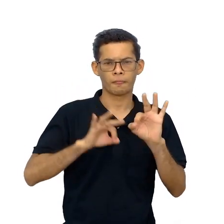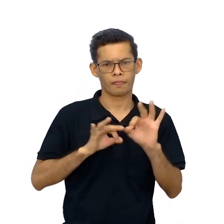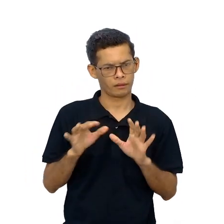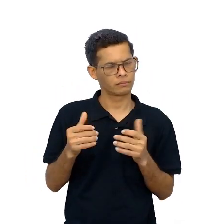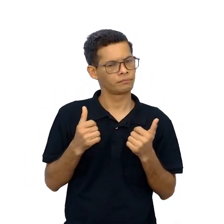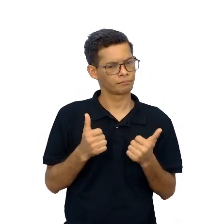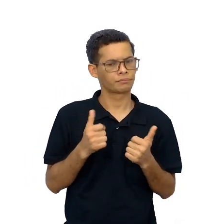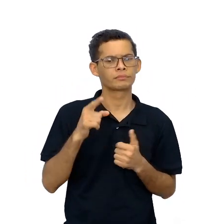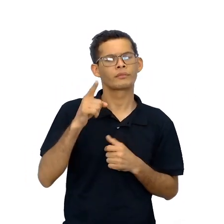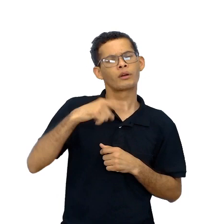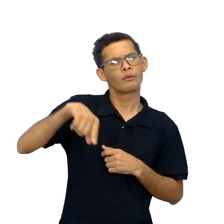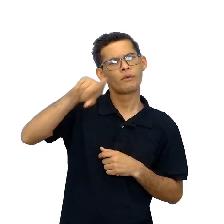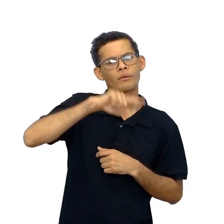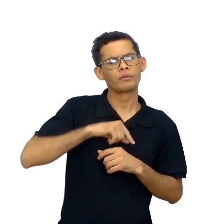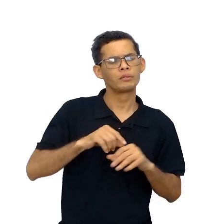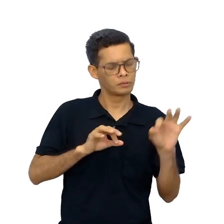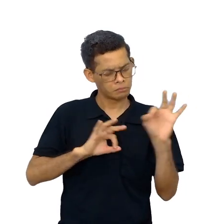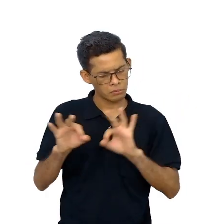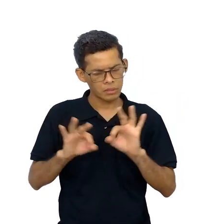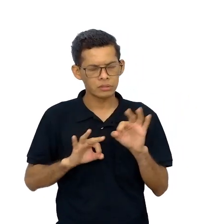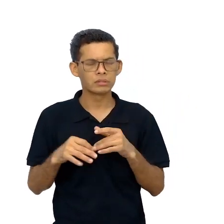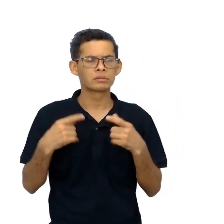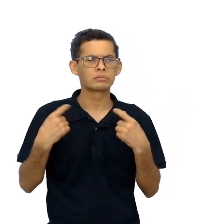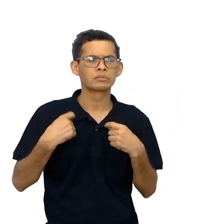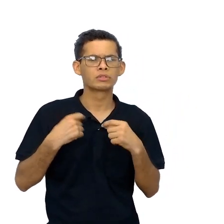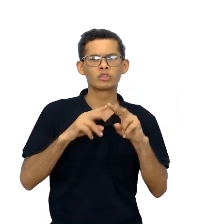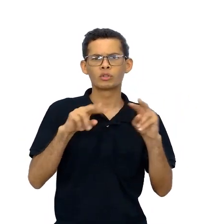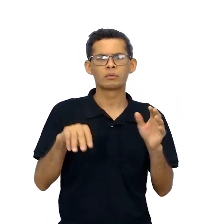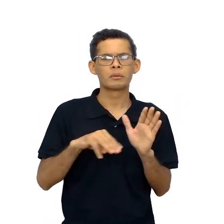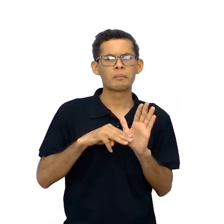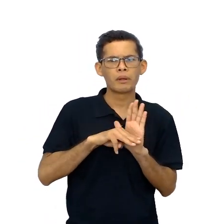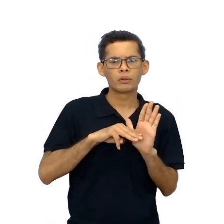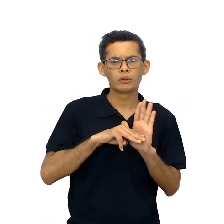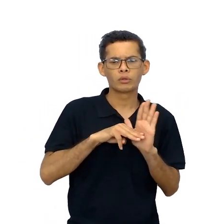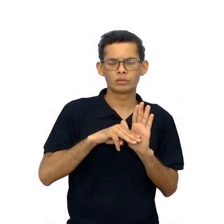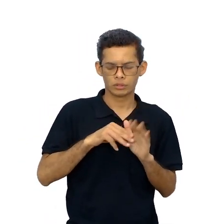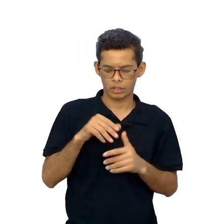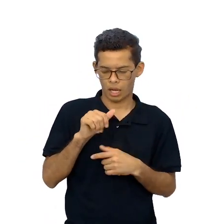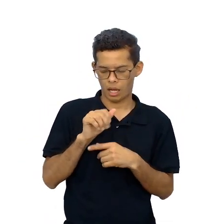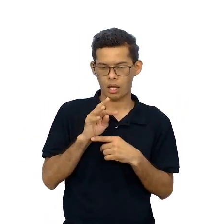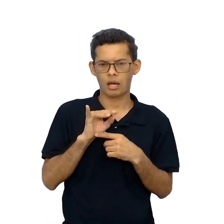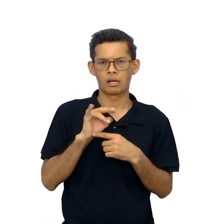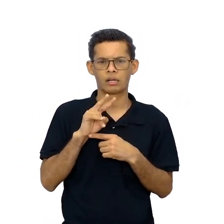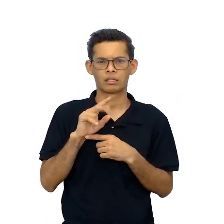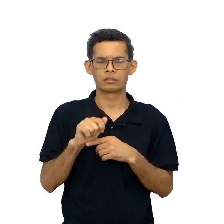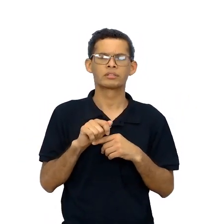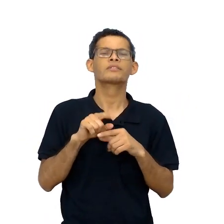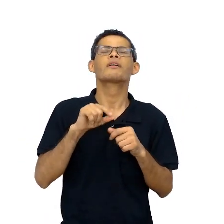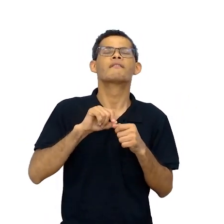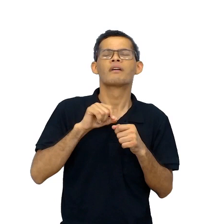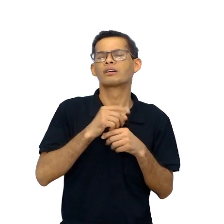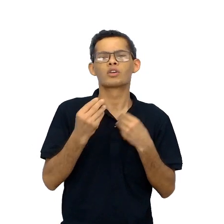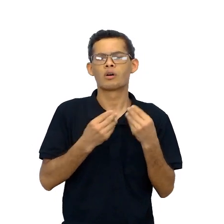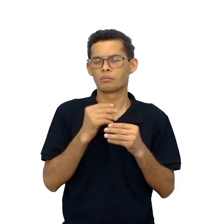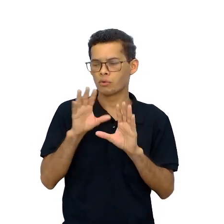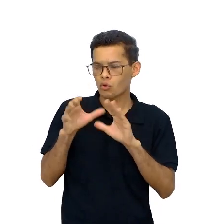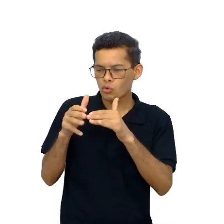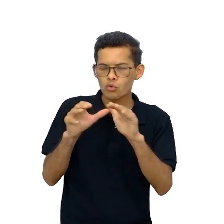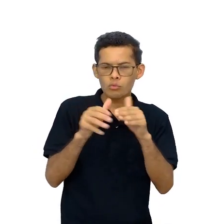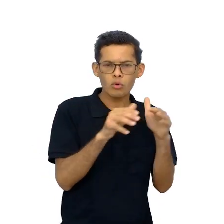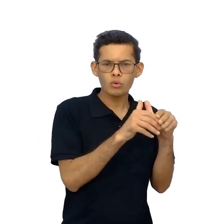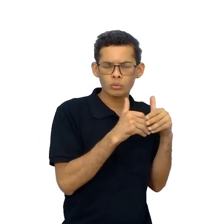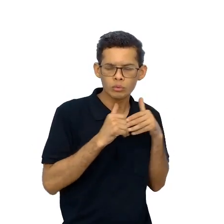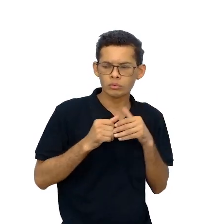Nós falamos bastante de metodologias ativas, usem bastante o trabalho em pequenos grupos. As pesquisas mostram